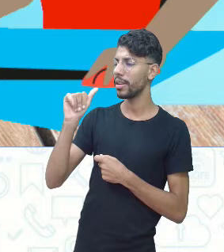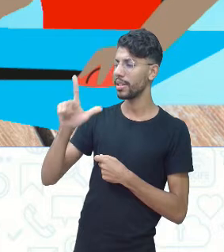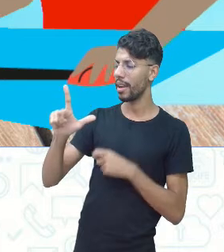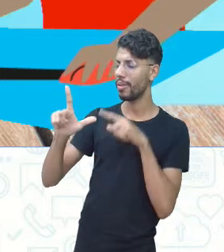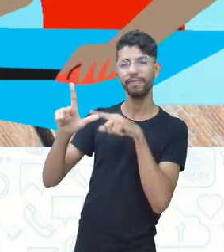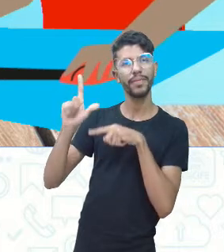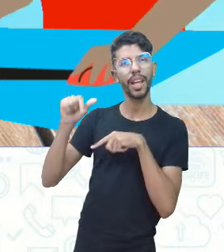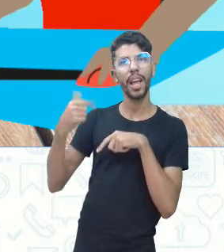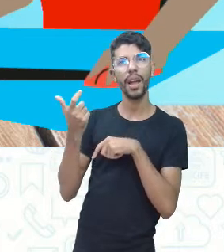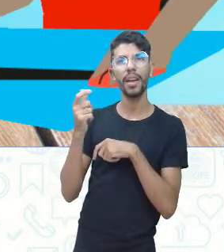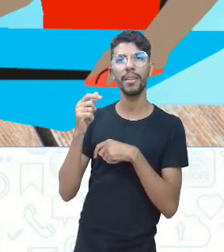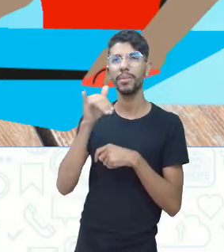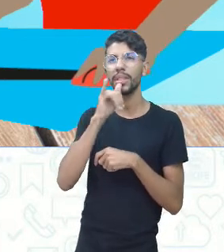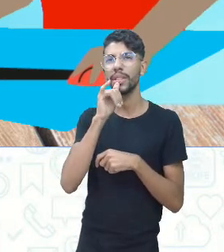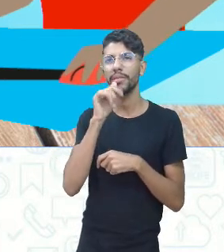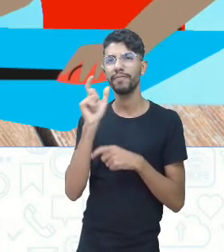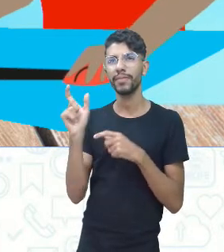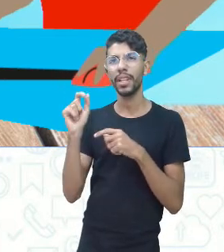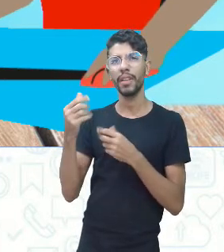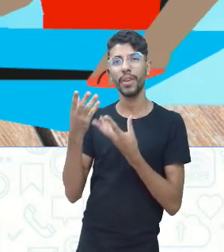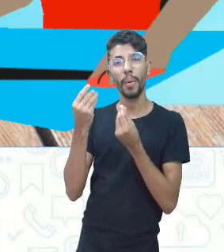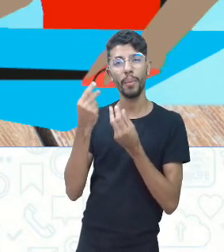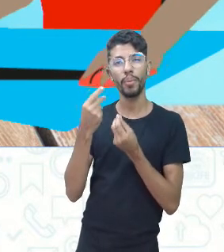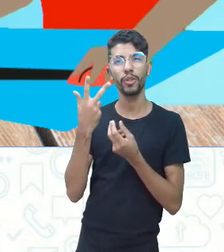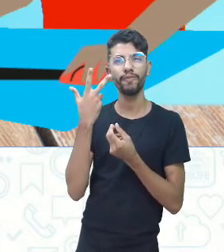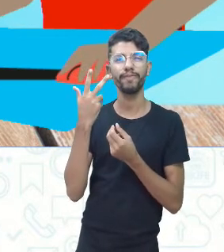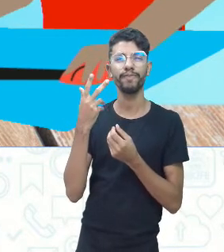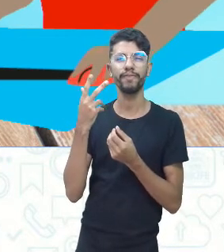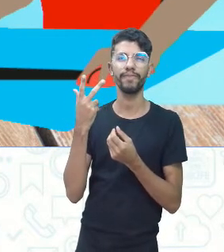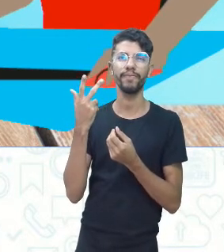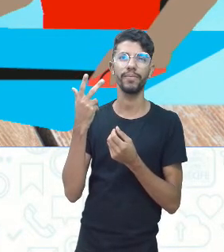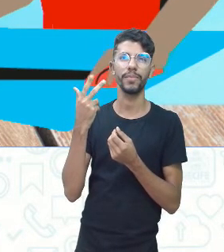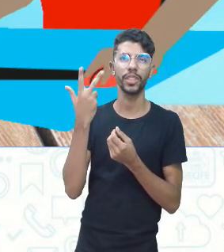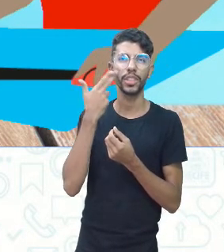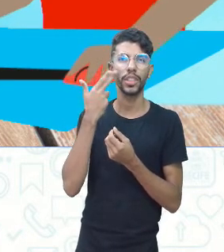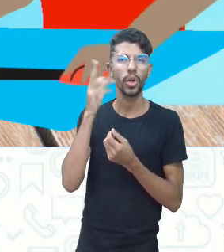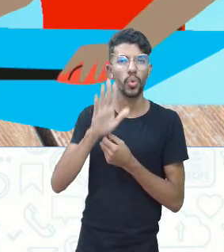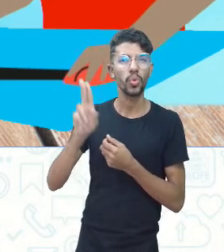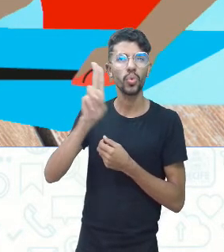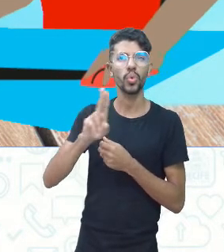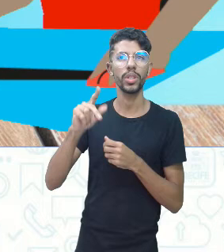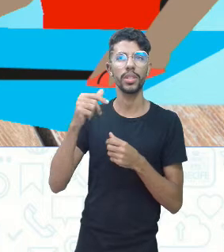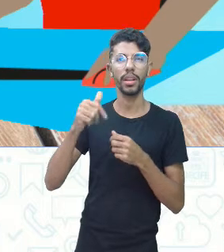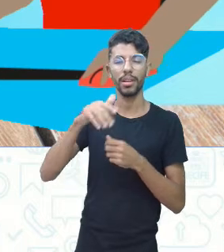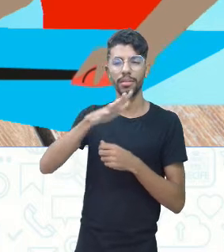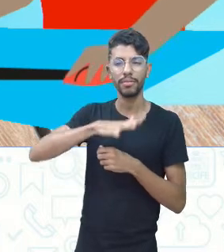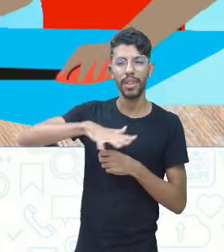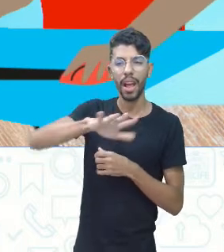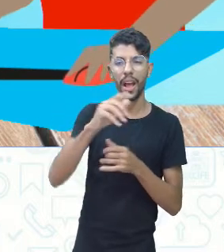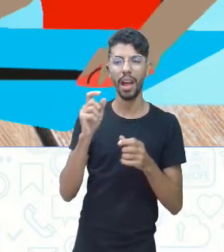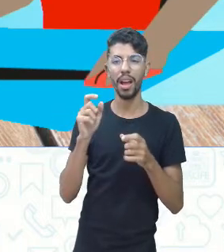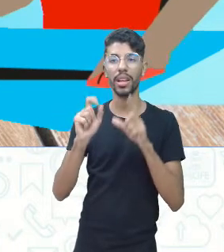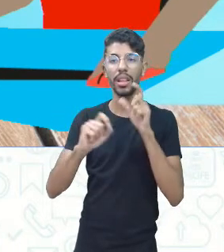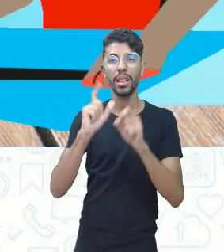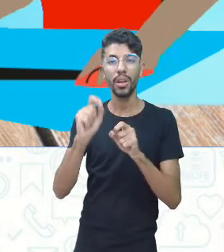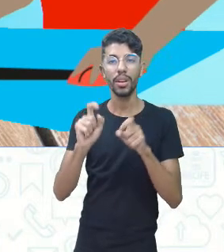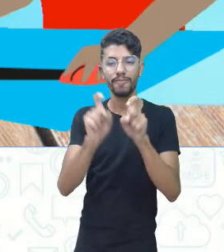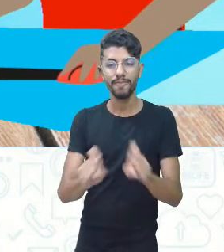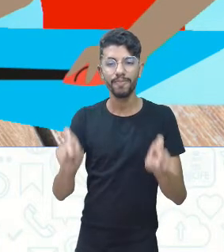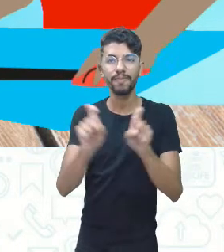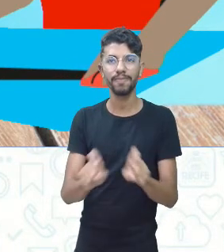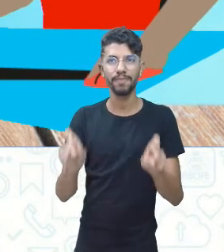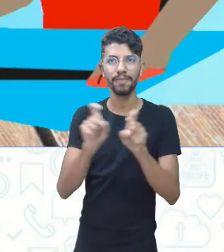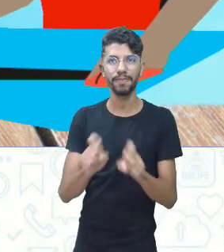expressão bastante comum no mundo da informática, né? No mundo dos computadores, da internet, por exemplo. Funcionam como espécies